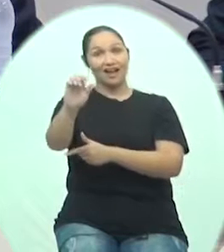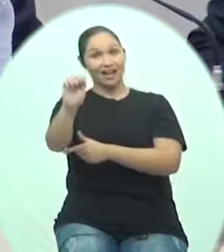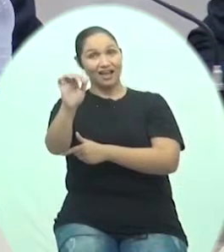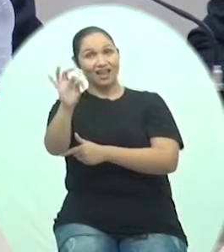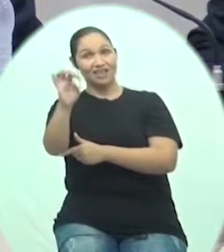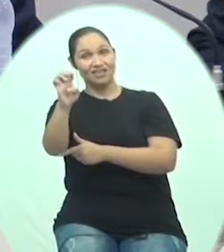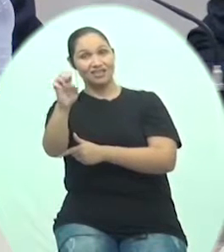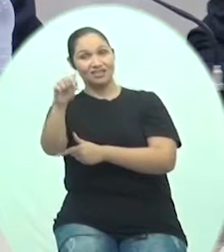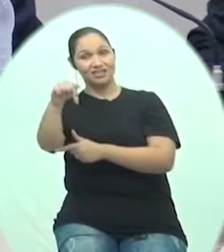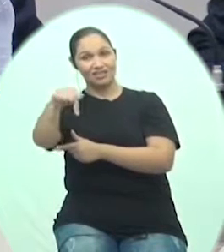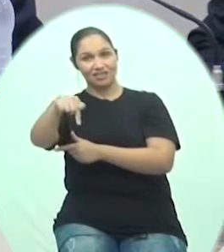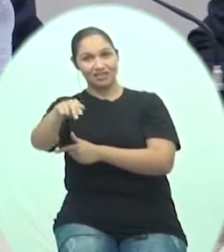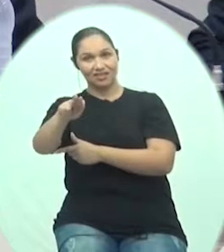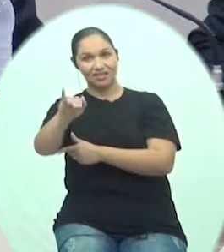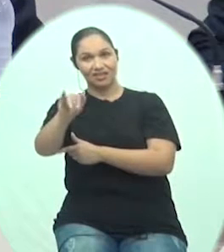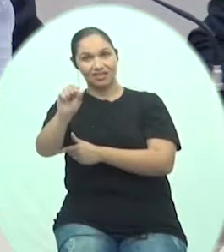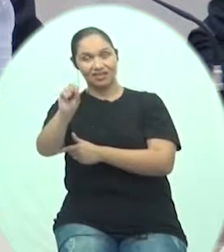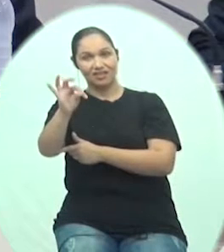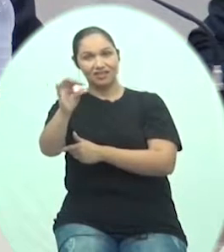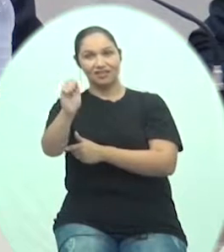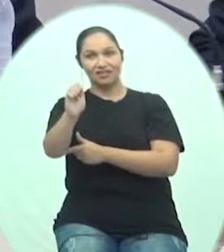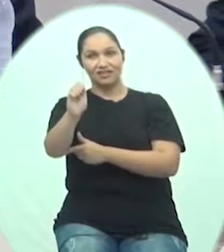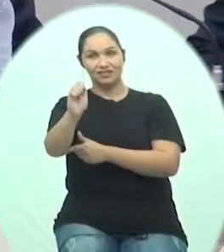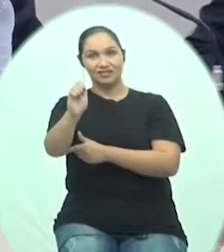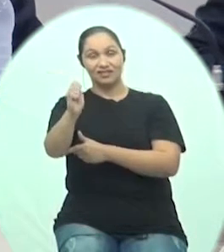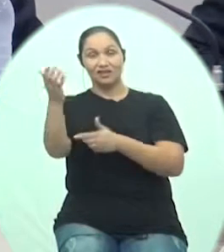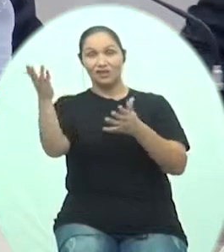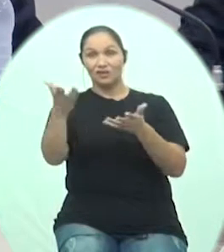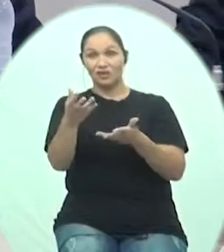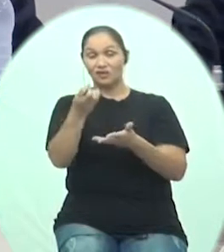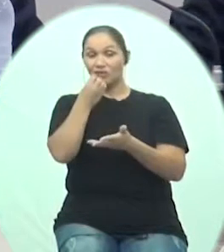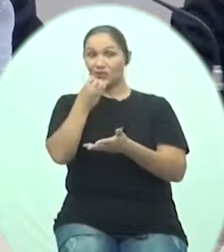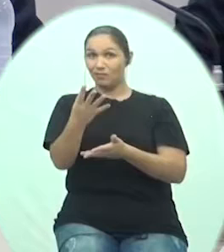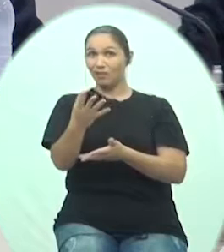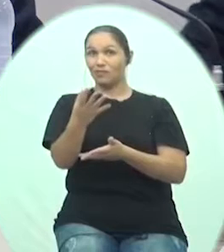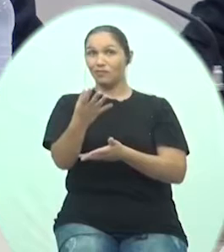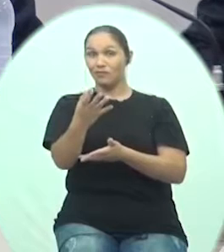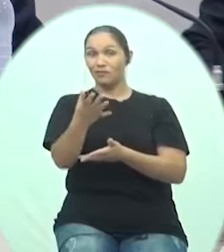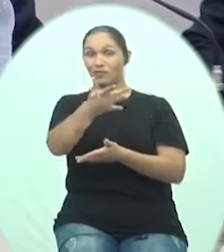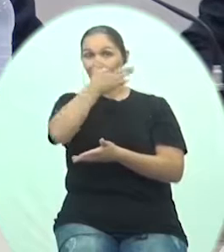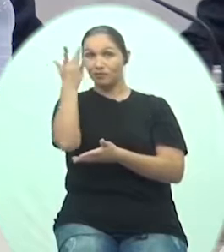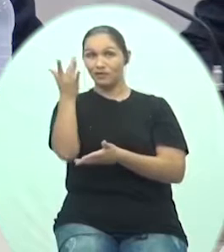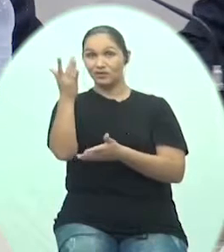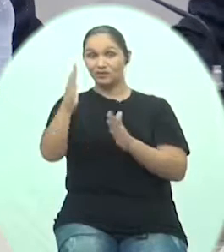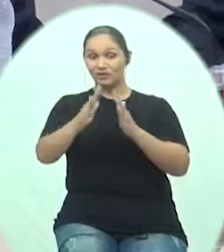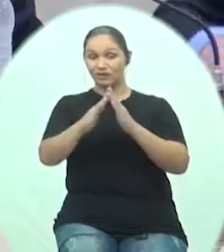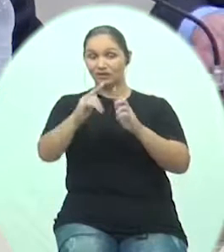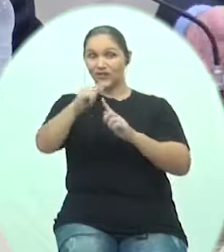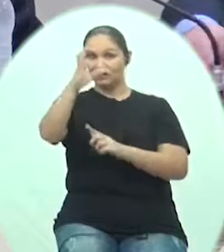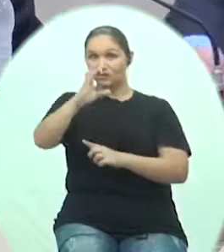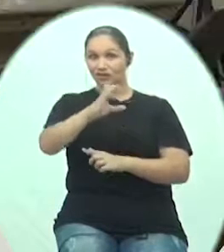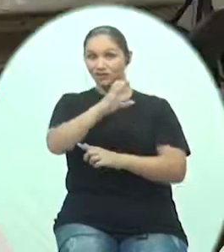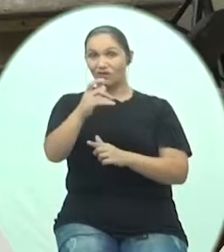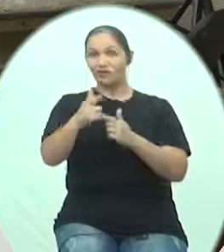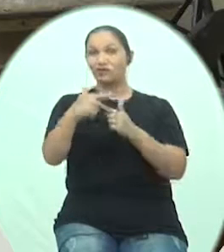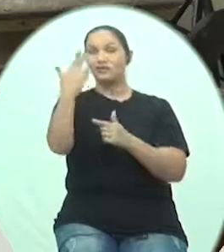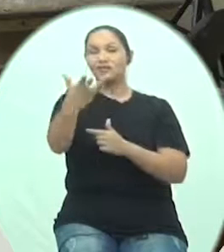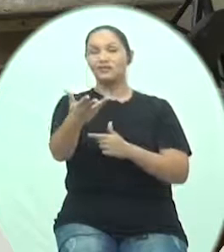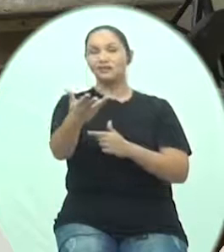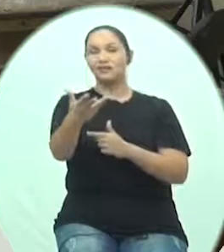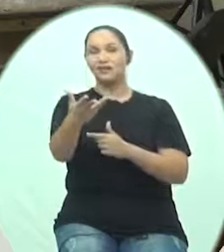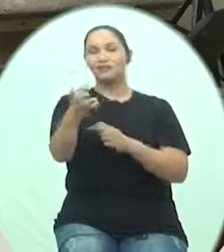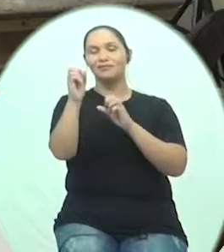boa pessoa da igreja Católica também foi Graças aos seus ensinamentos e também quero levar isso pra minha vida muito obrigado a